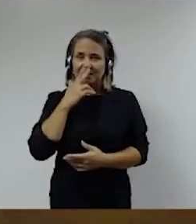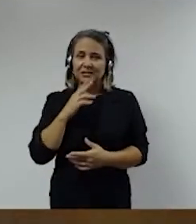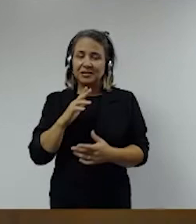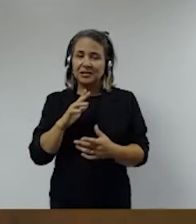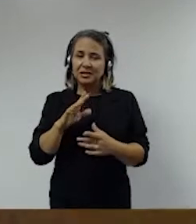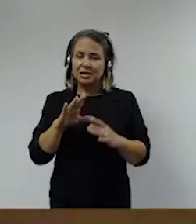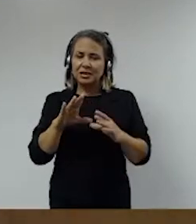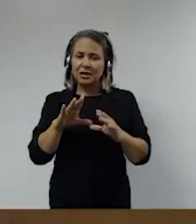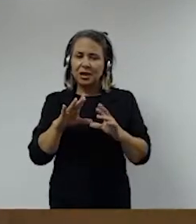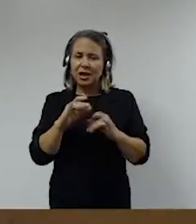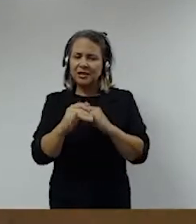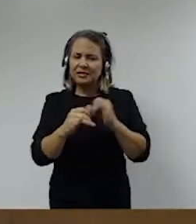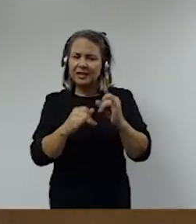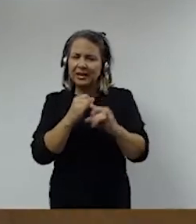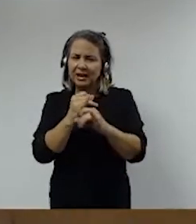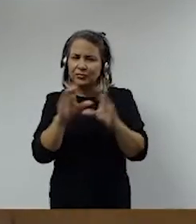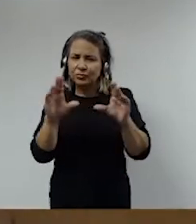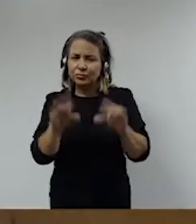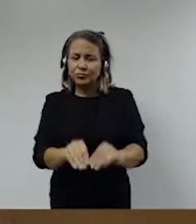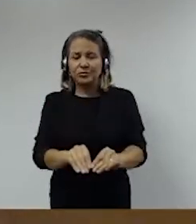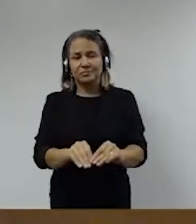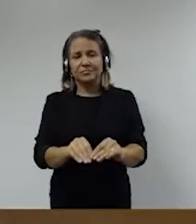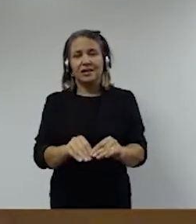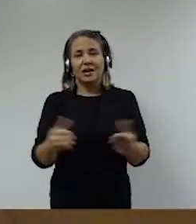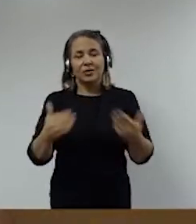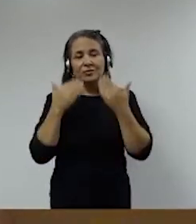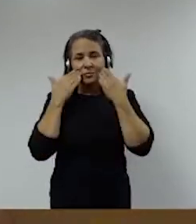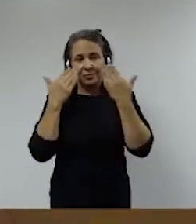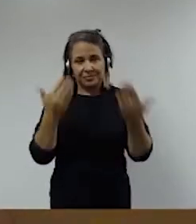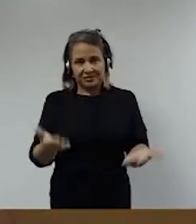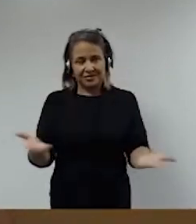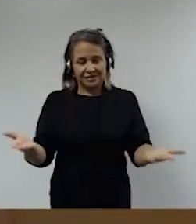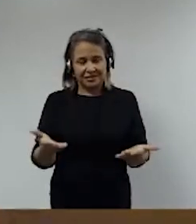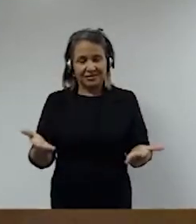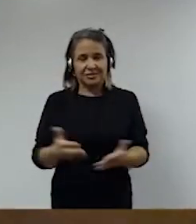a conexão, então eu vou me apresentar.